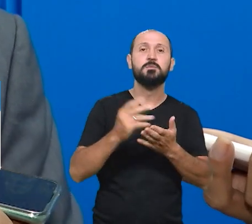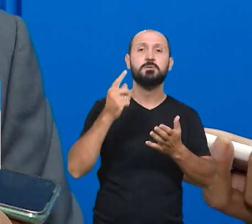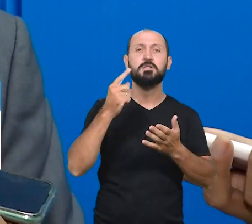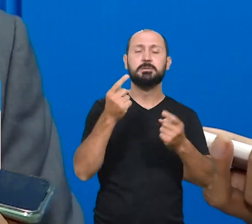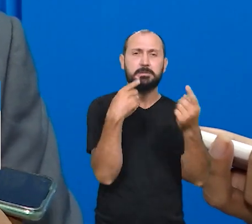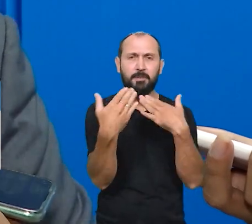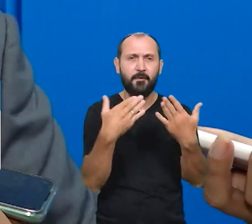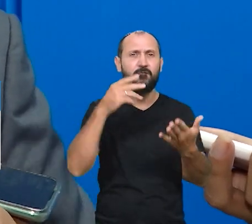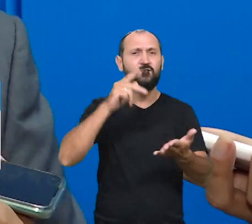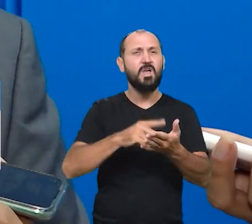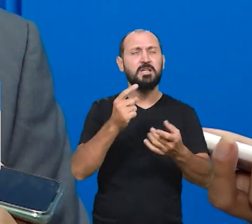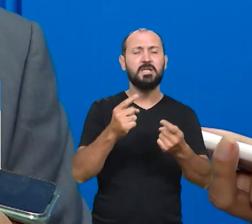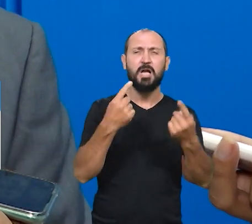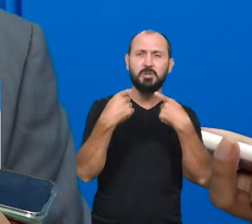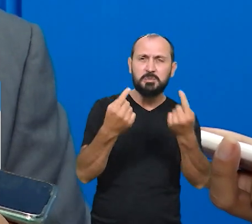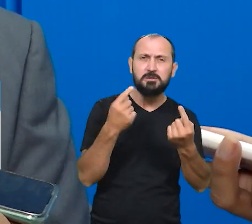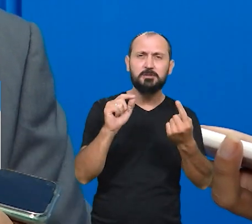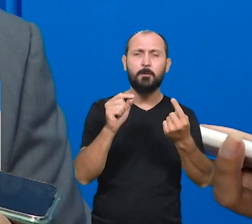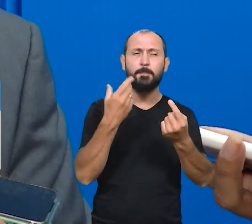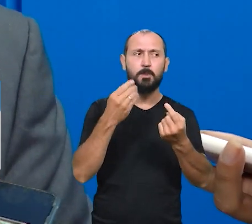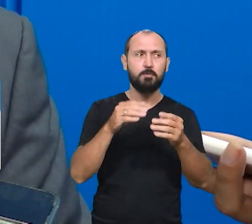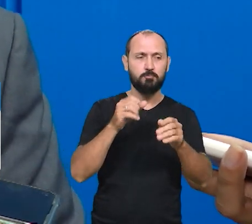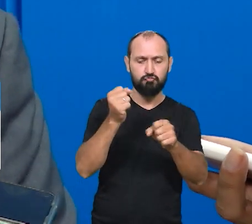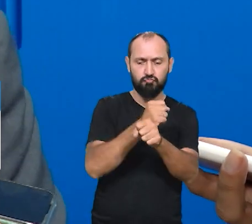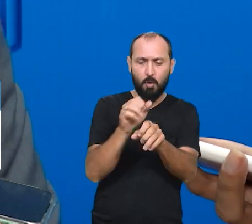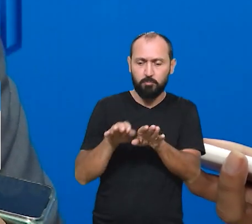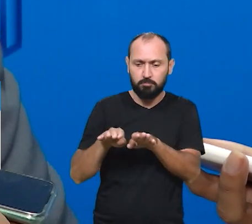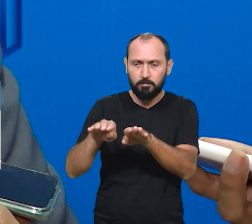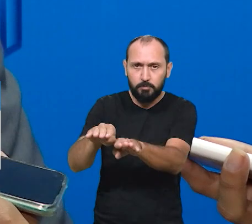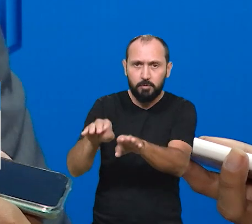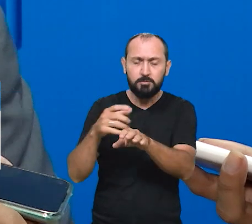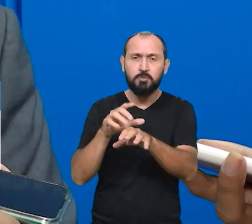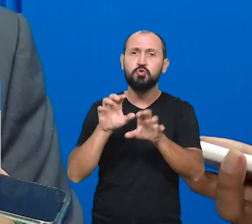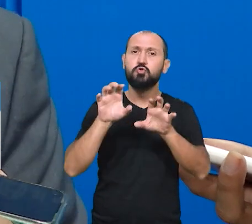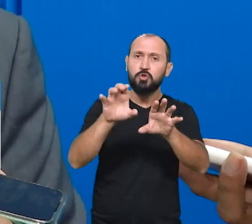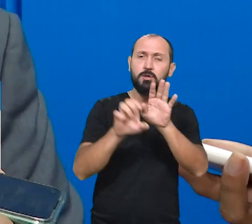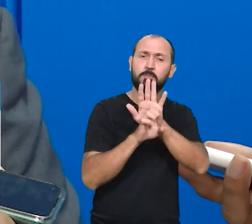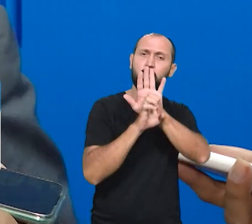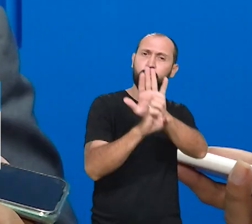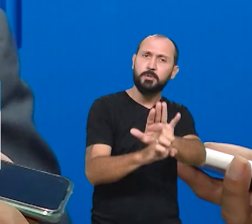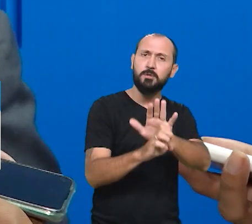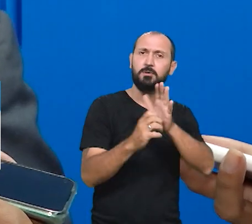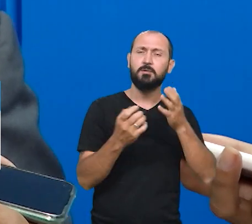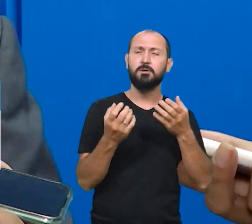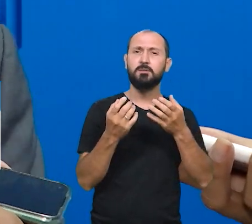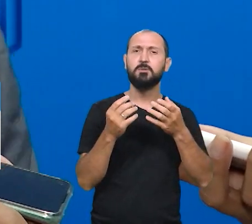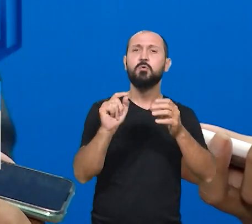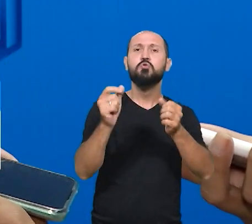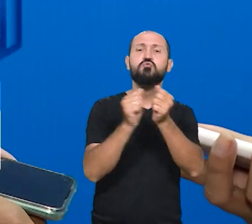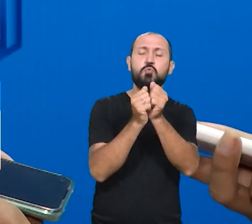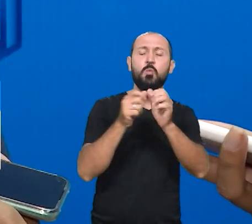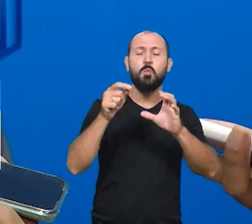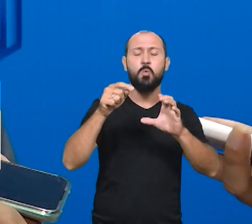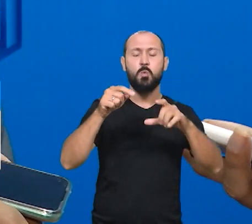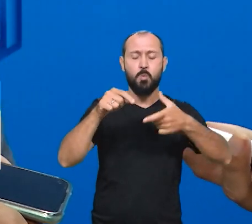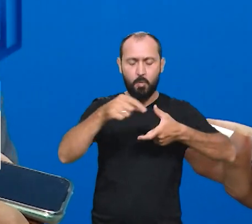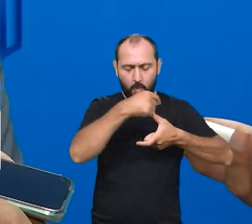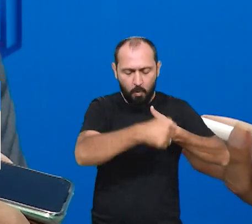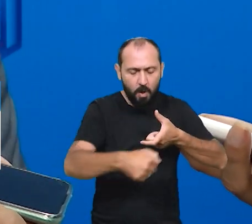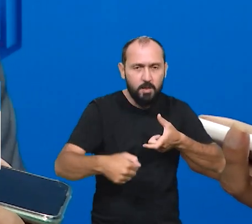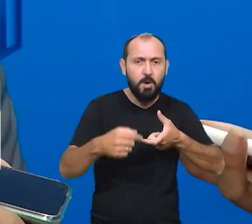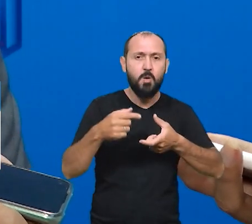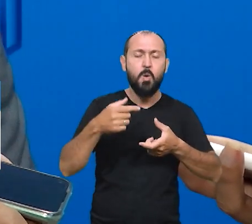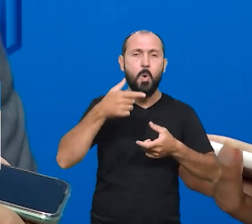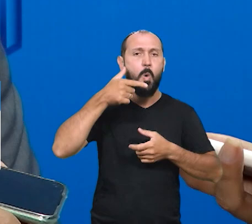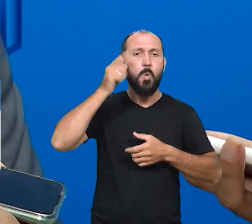de cabeça nesse debate, a discussão sobre duplicação, modelagem, sobre o anel, o